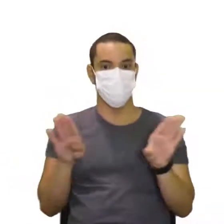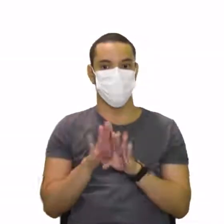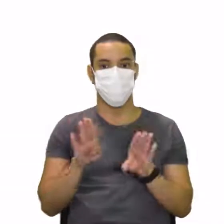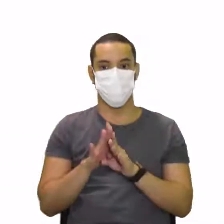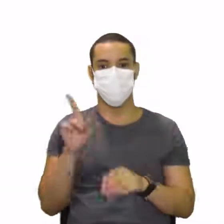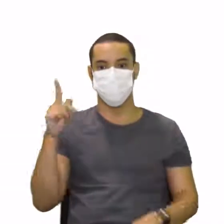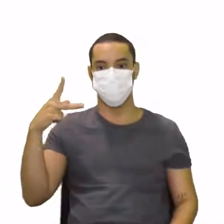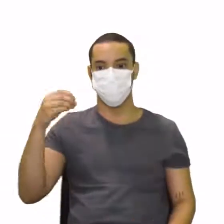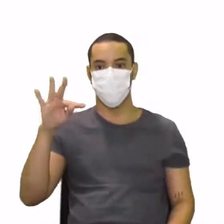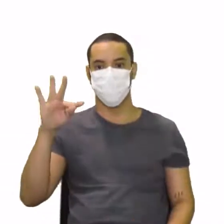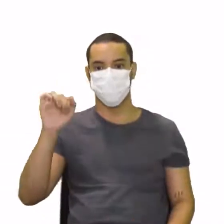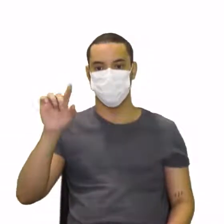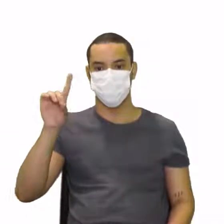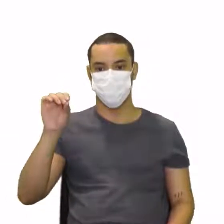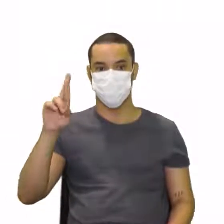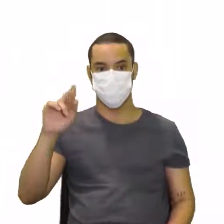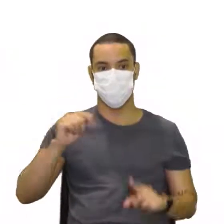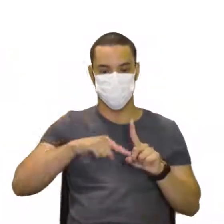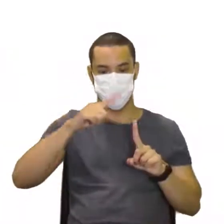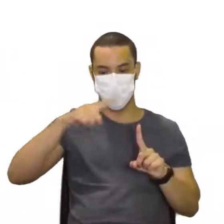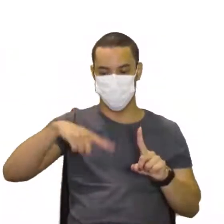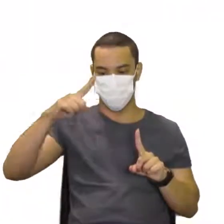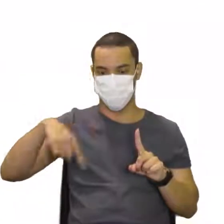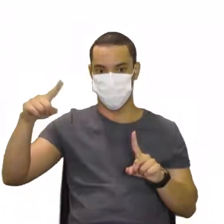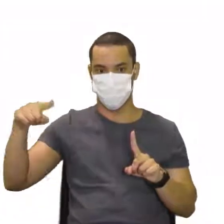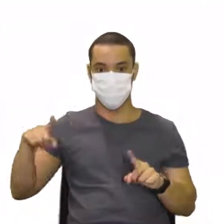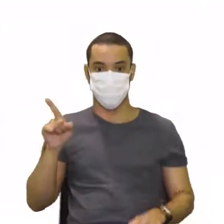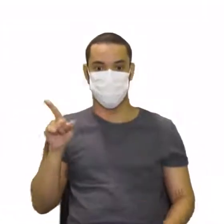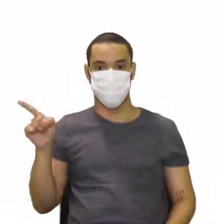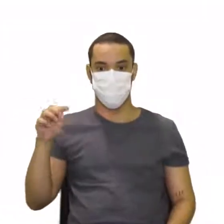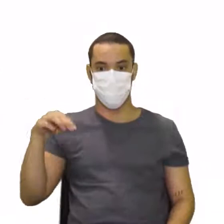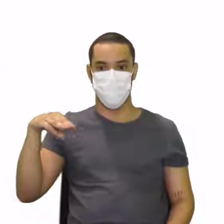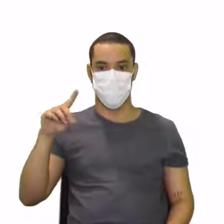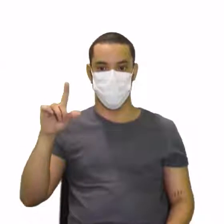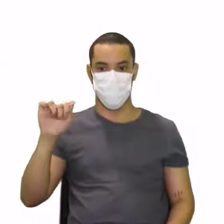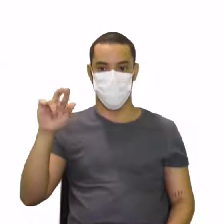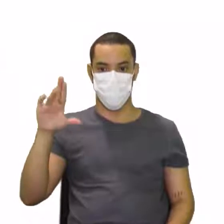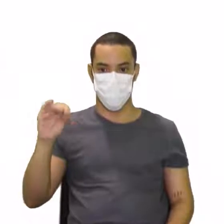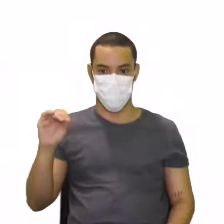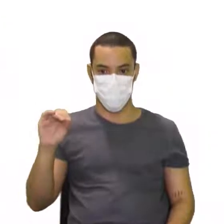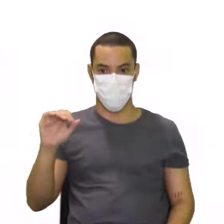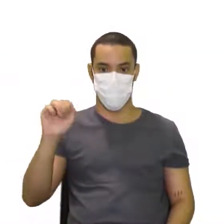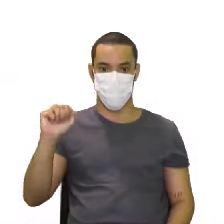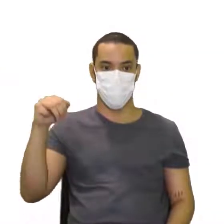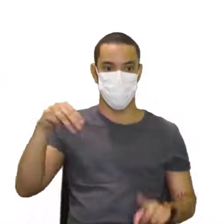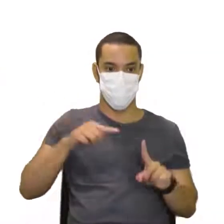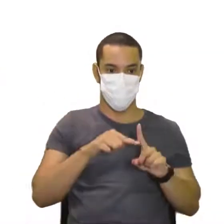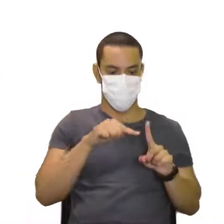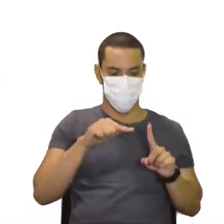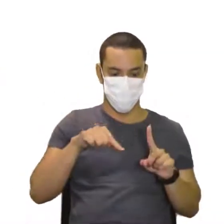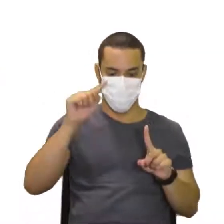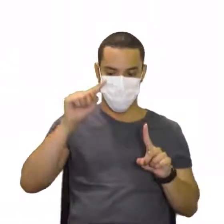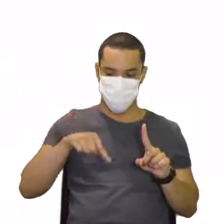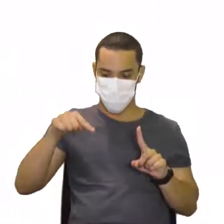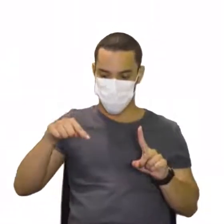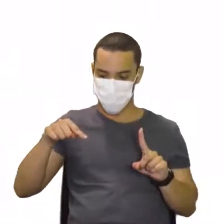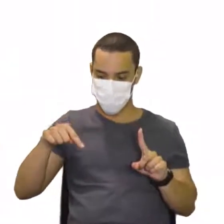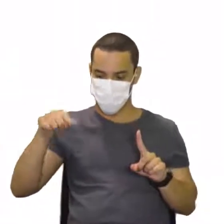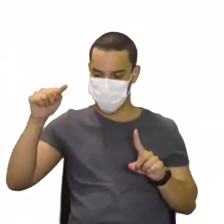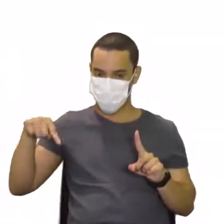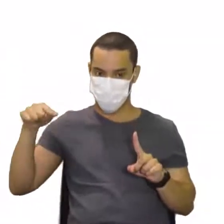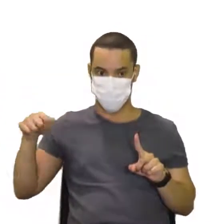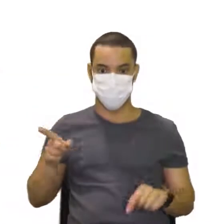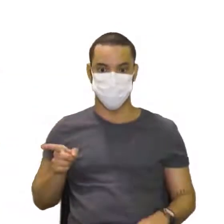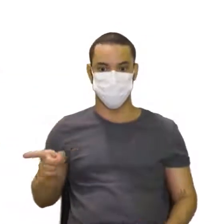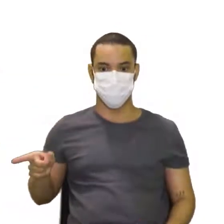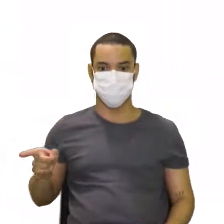tem a onda portadora. Aqui a gente tem o sinal modulado em amplitude AM e aqui um sinal